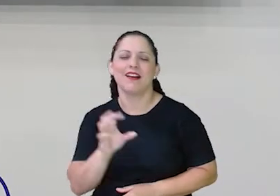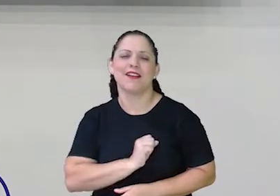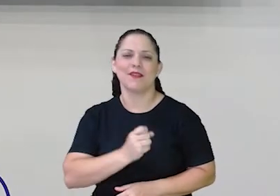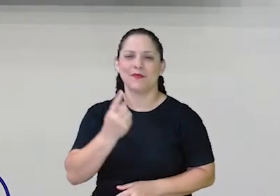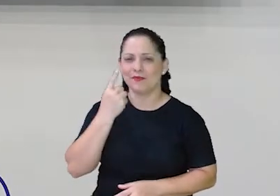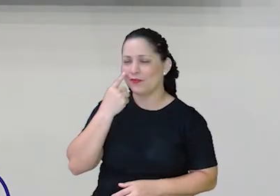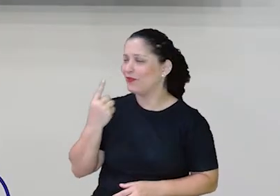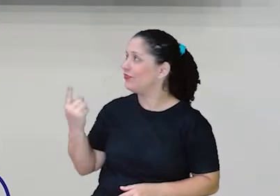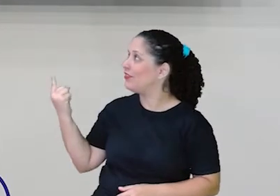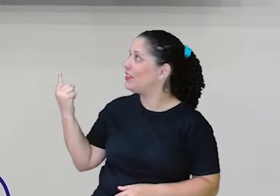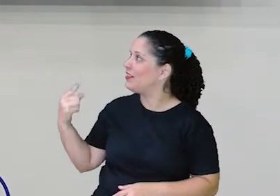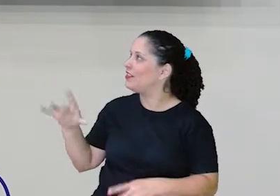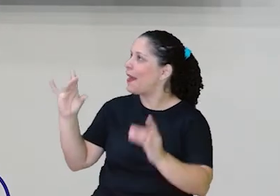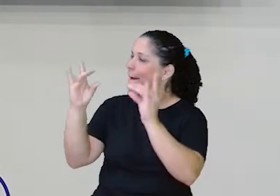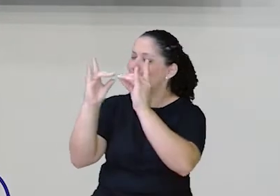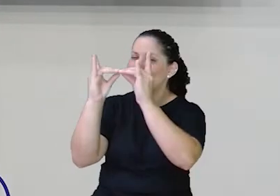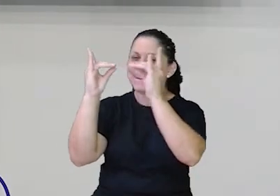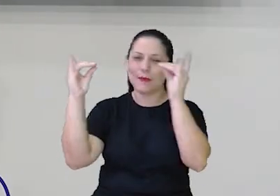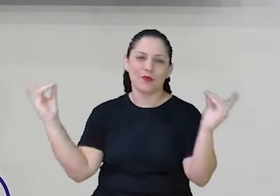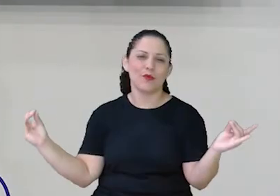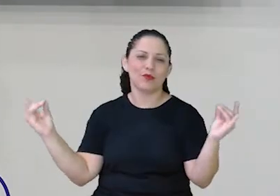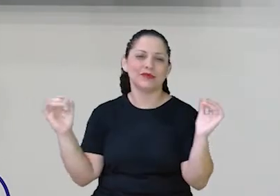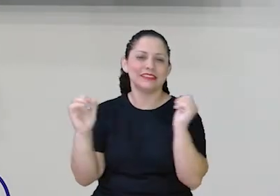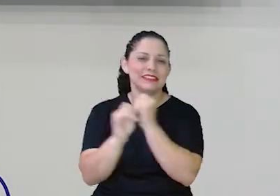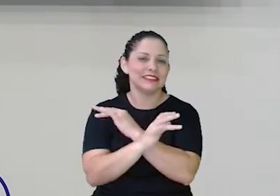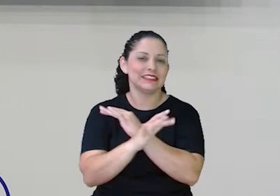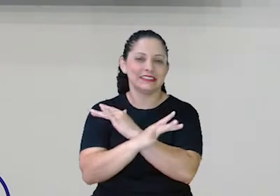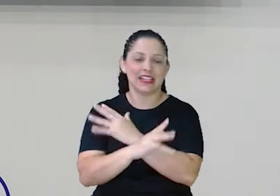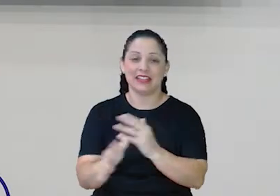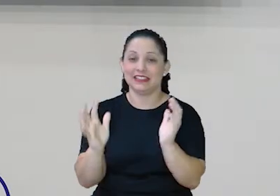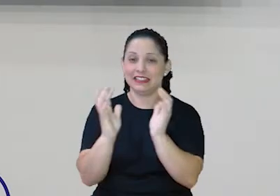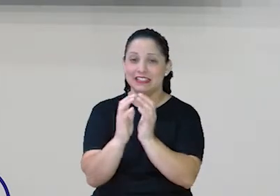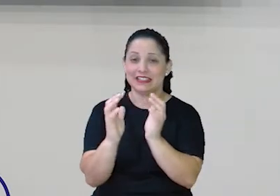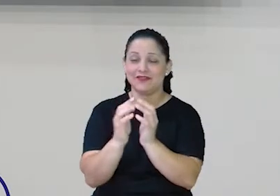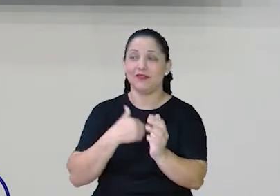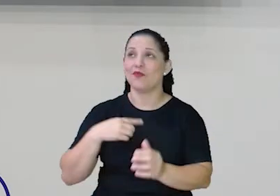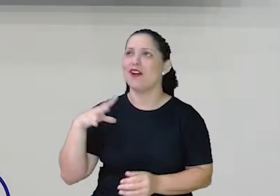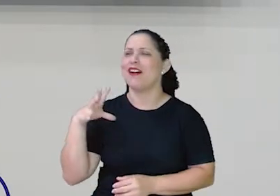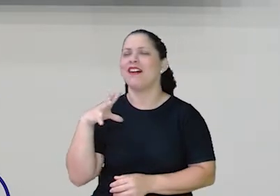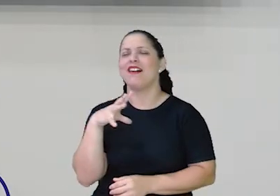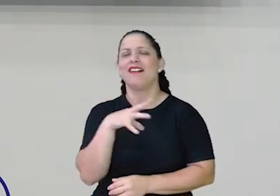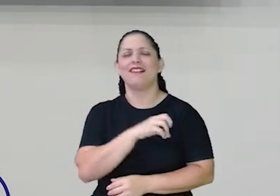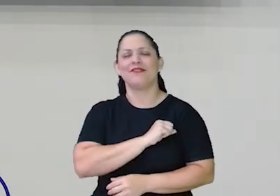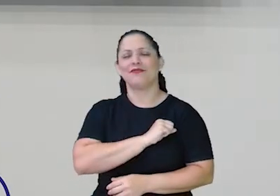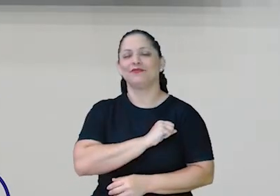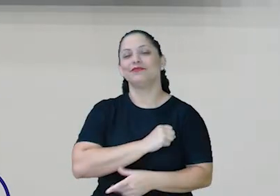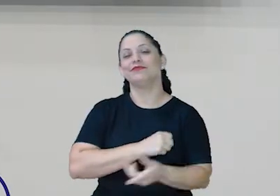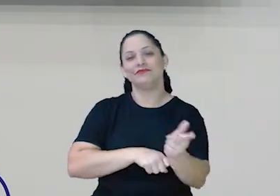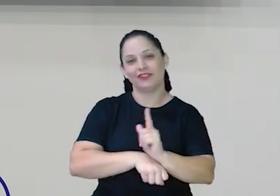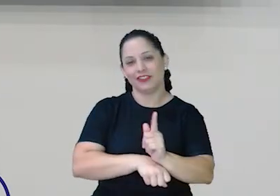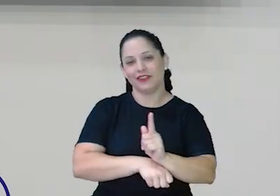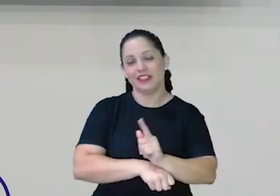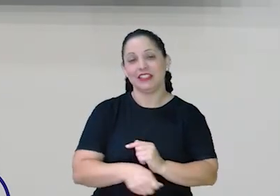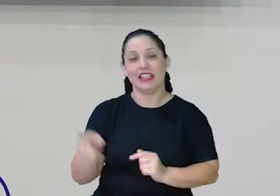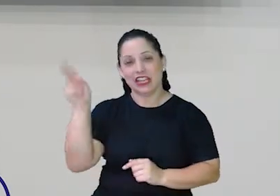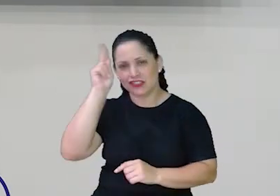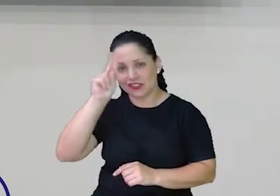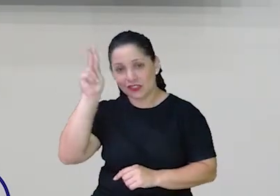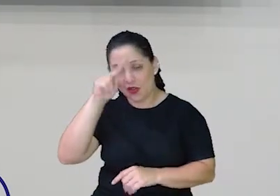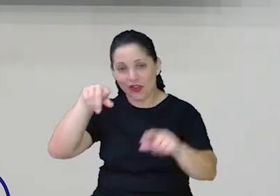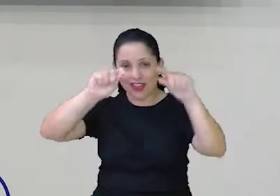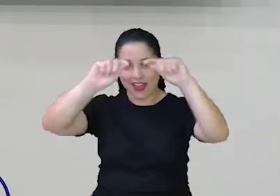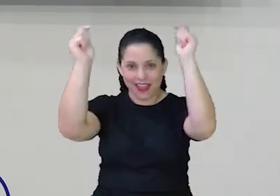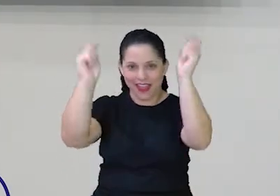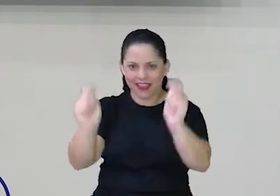adoro ver a cidade do Recife, gente. É um amorzinho que eu tenho. Quando eu venho falar aqui do Recife, nas minhas aulas de geografia, de história, de artes, eu fico muito